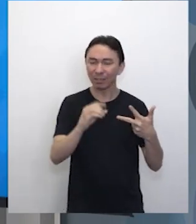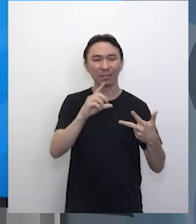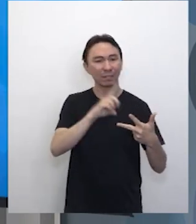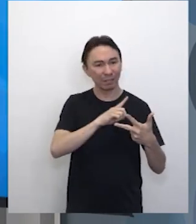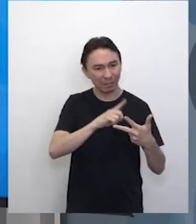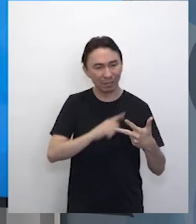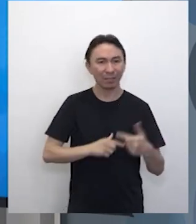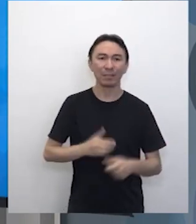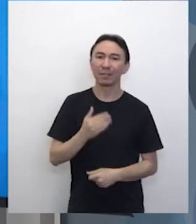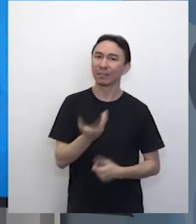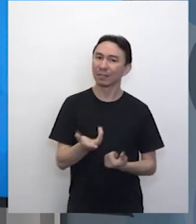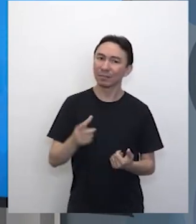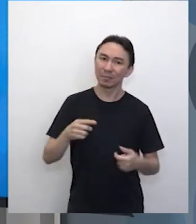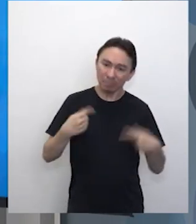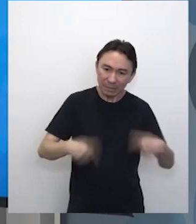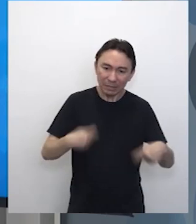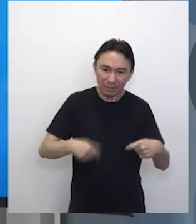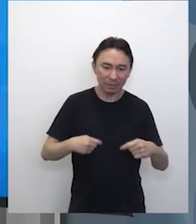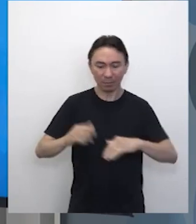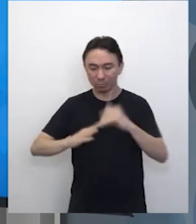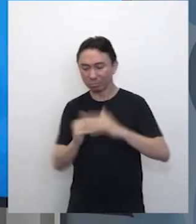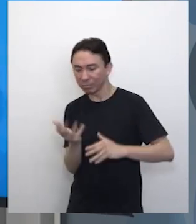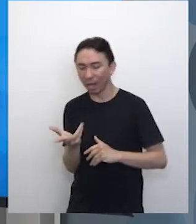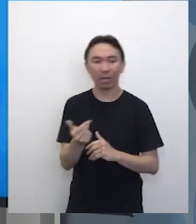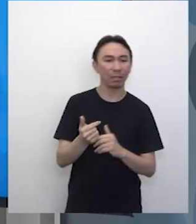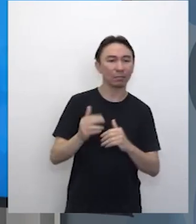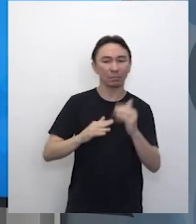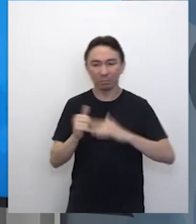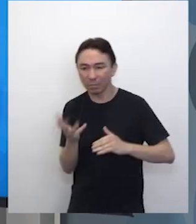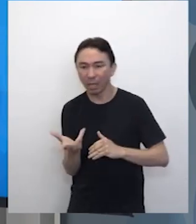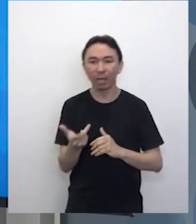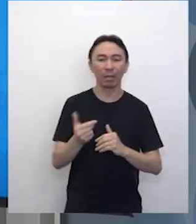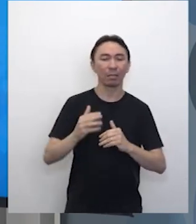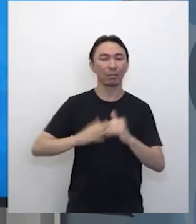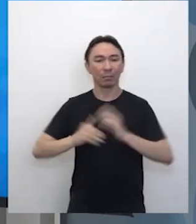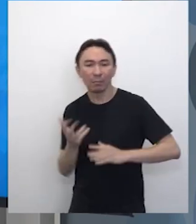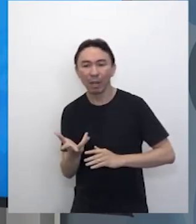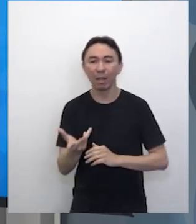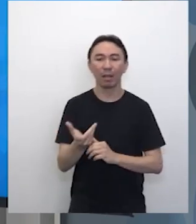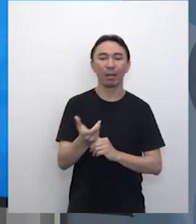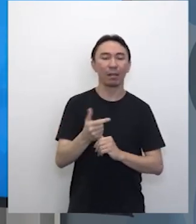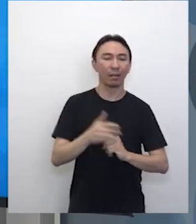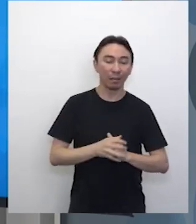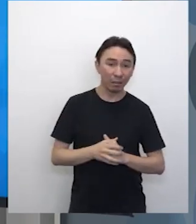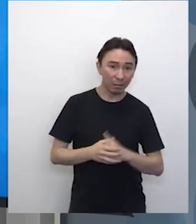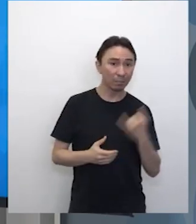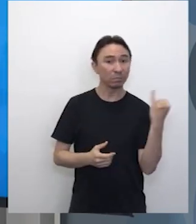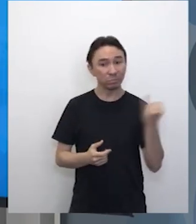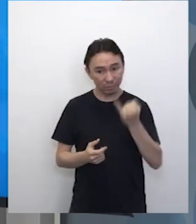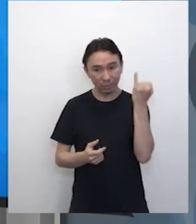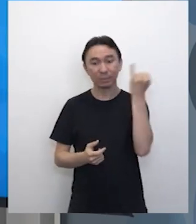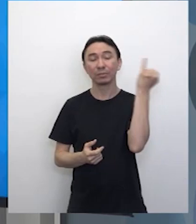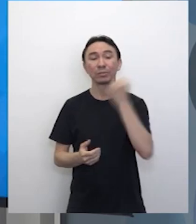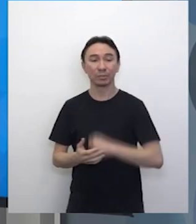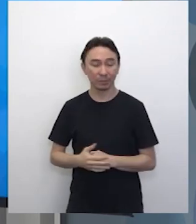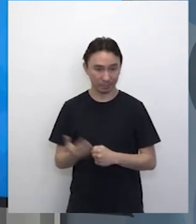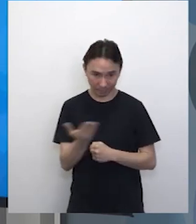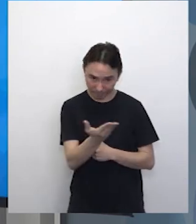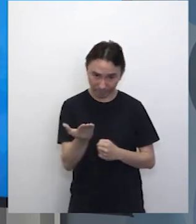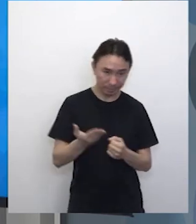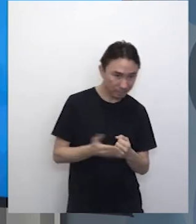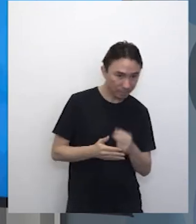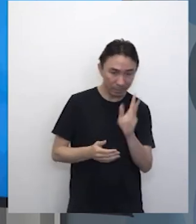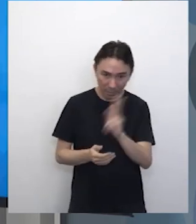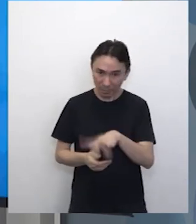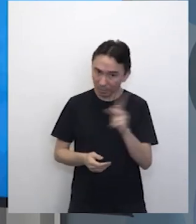uma habilidade tal, uma habilidade tal. E aí fica mais fácil se organizar. A professora pede bastante atenção neste aspecto